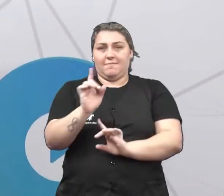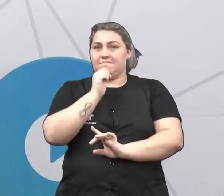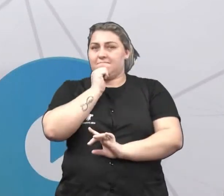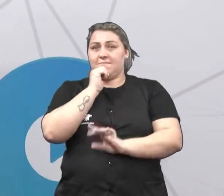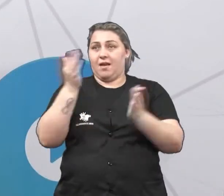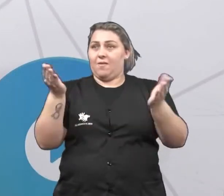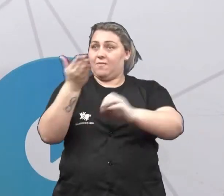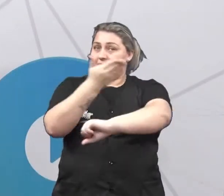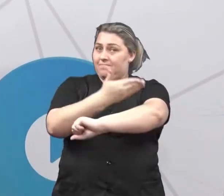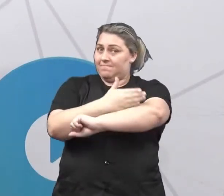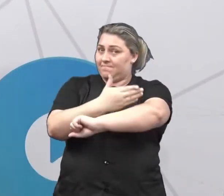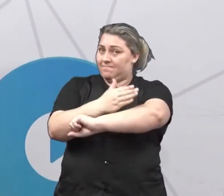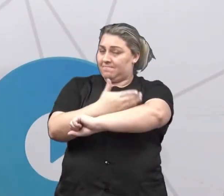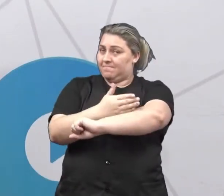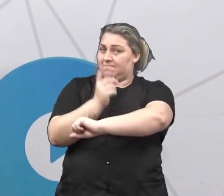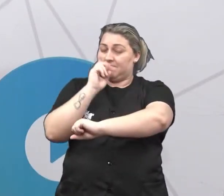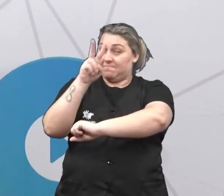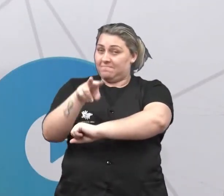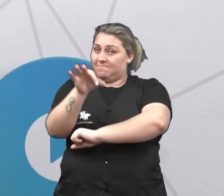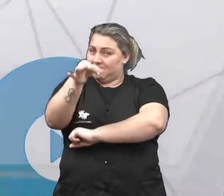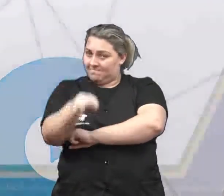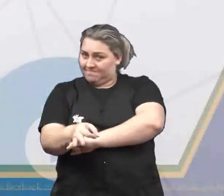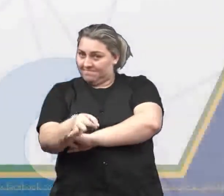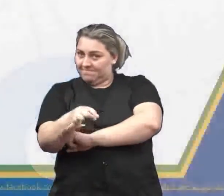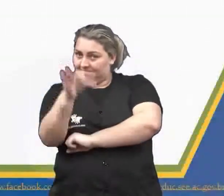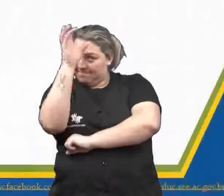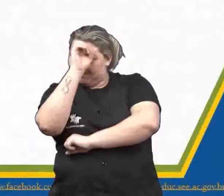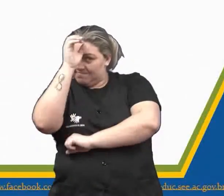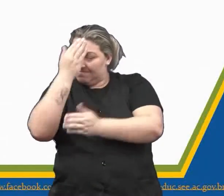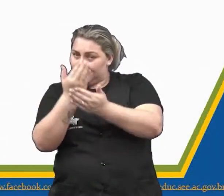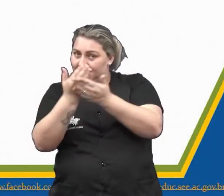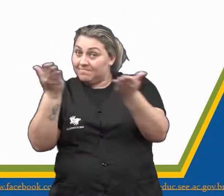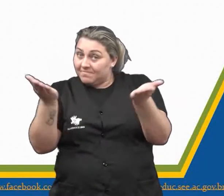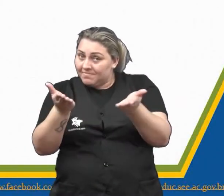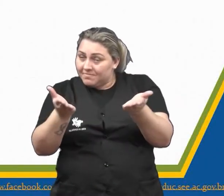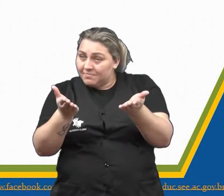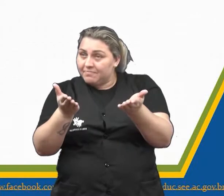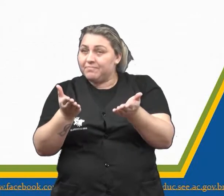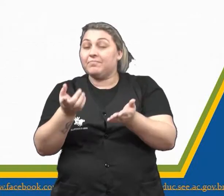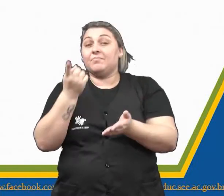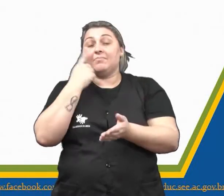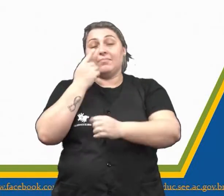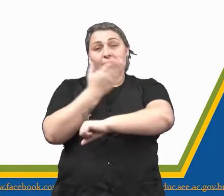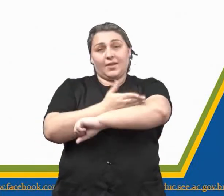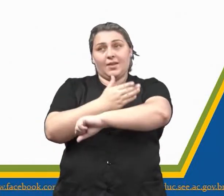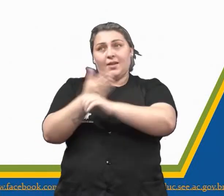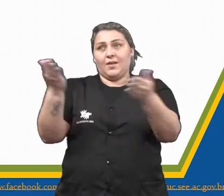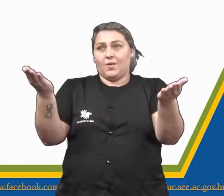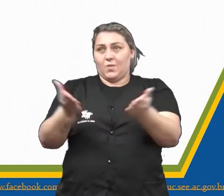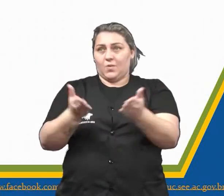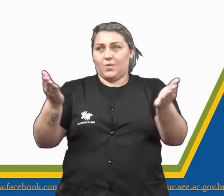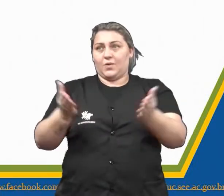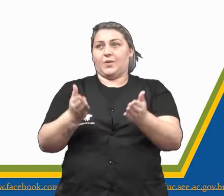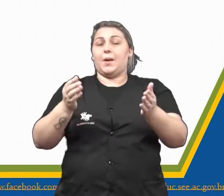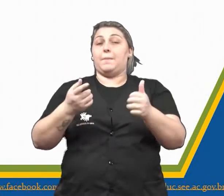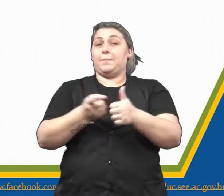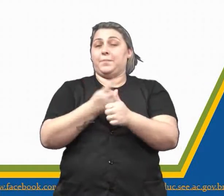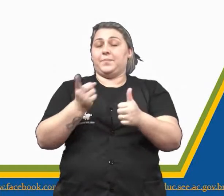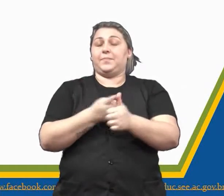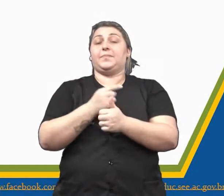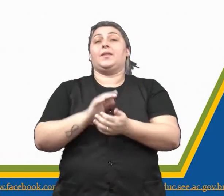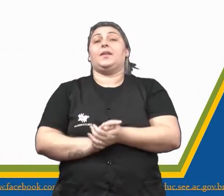vai praticar. Vamos ver se vocês realmente estavam aí ligados à nossa aula de hoje. Para a gente praticar hoje, vamos aí para a primeira